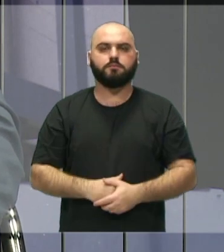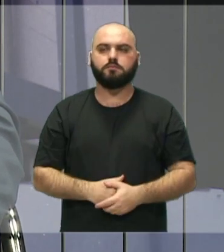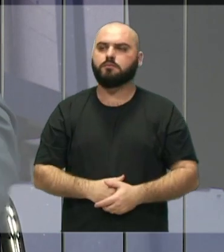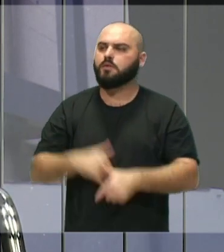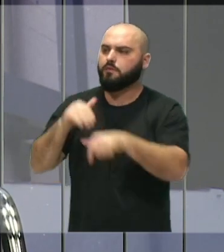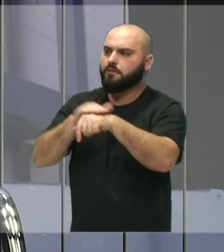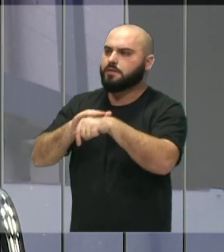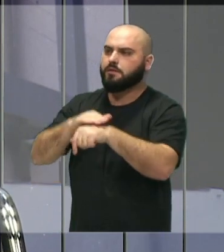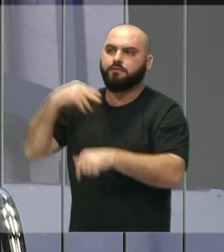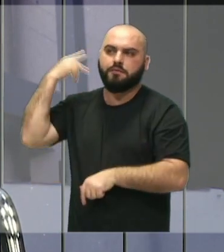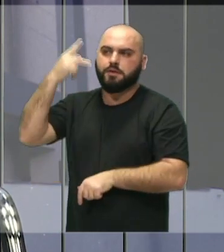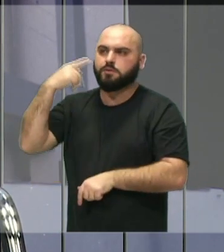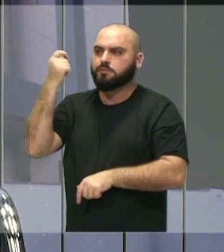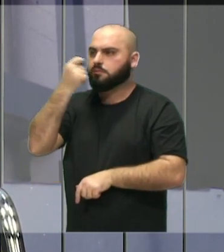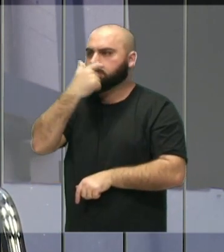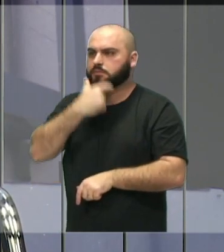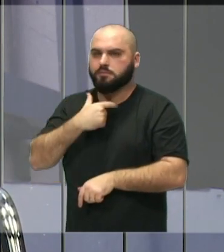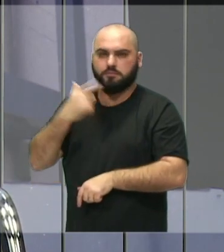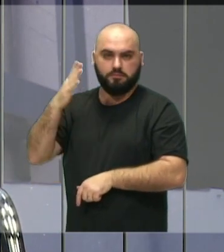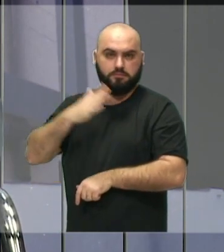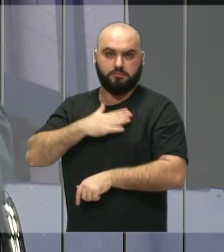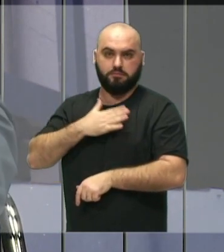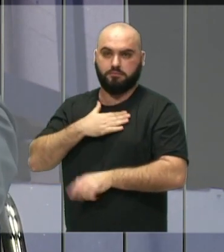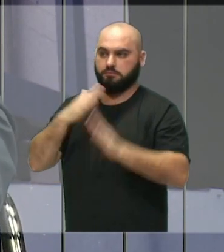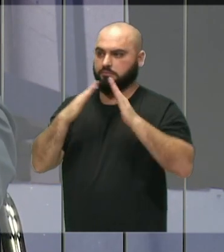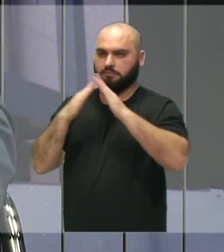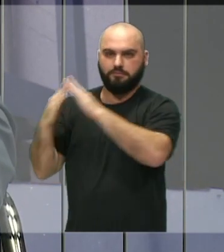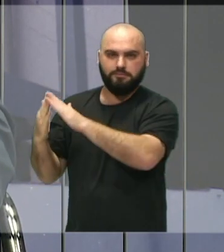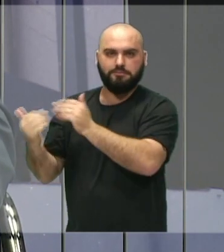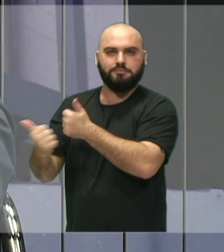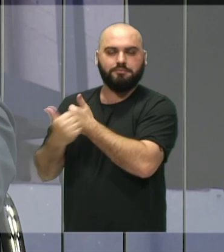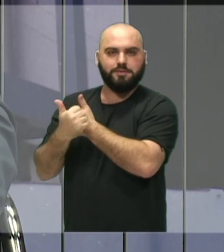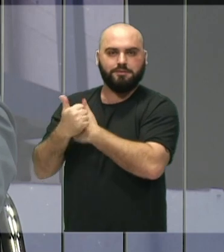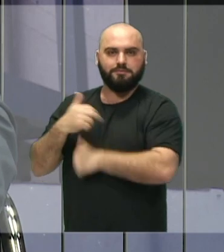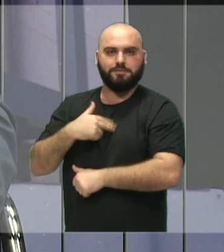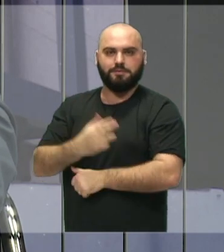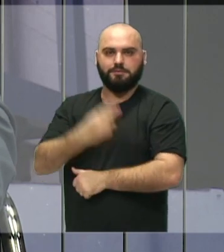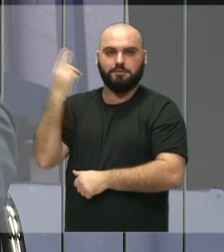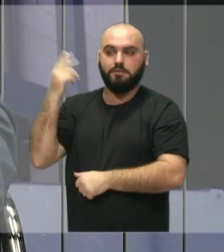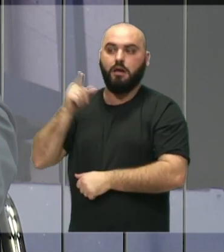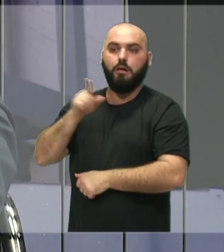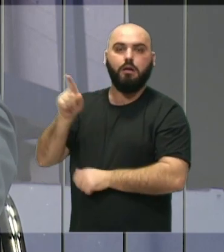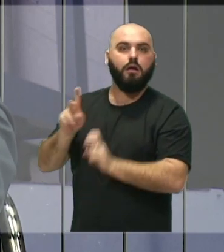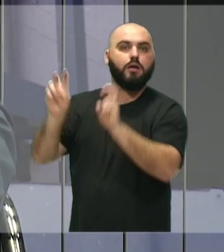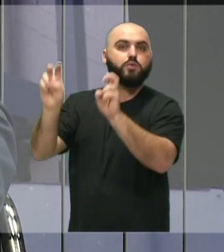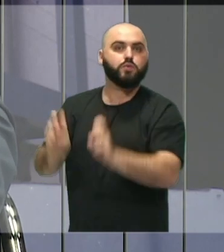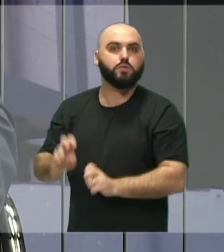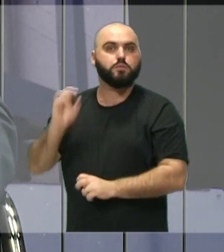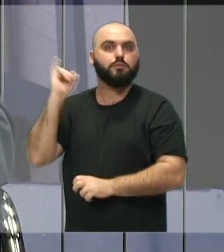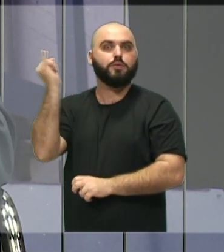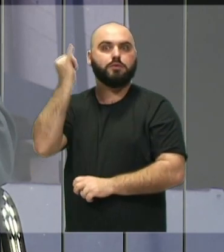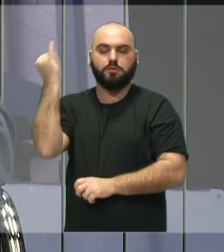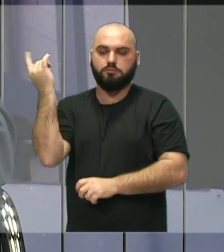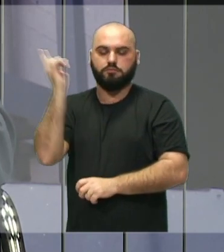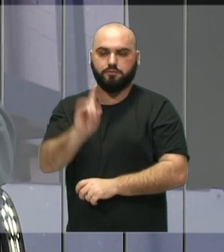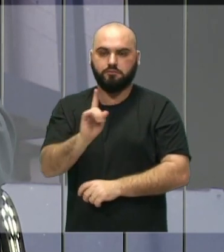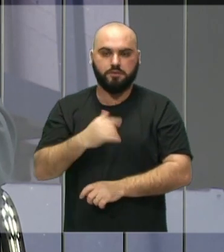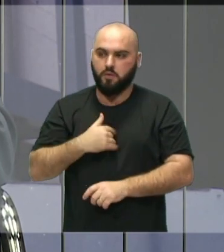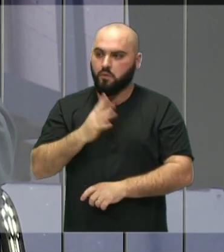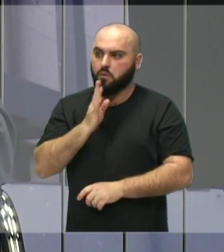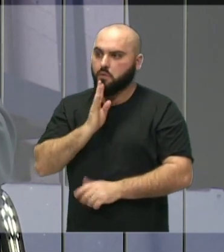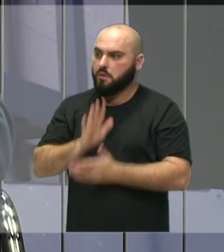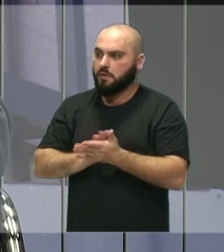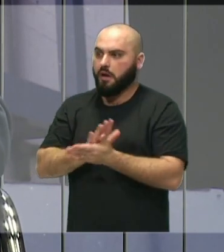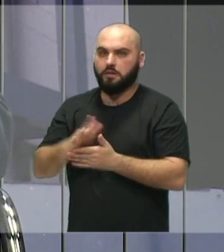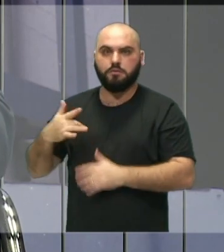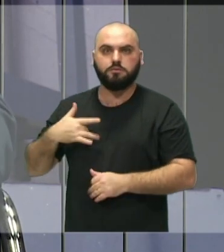Bruno da Saúde, que é o meu par, meu vizinho ali, né? Que ele trouxe uma pauta extremamente importante, que eu desconhecia da área da